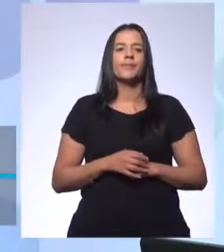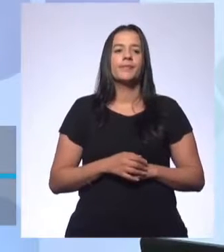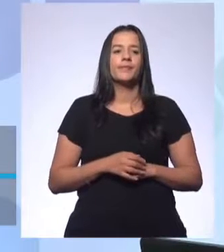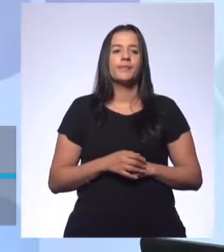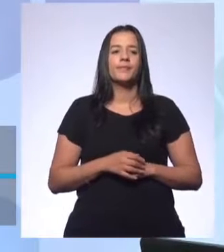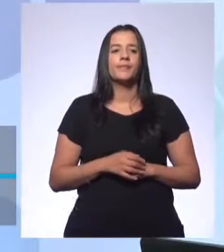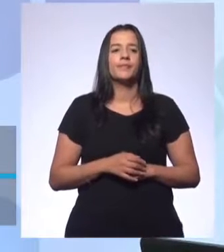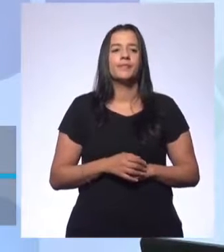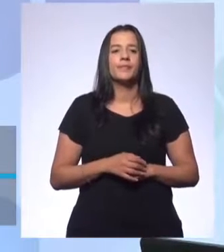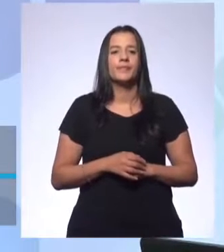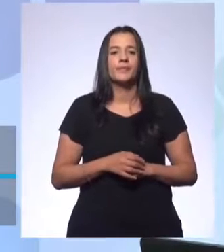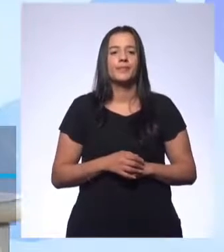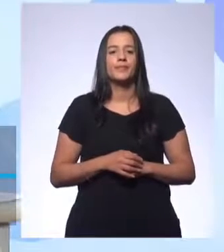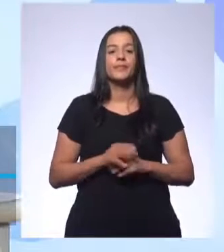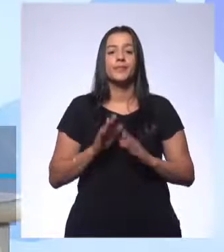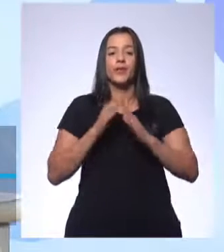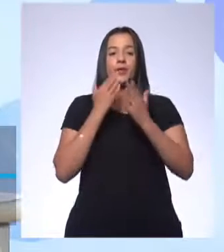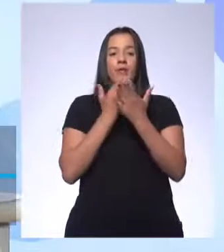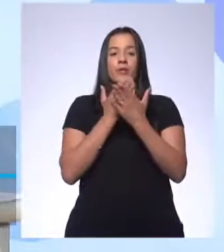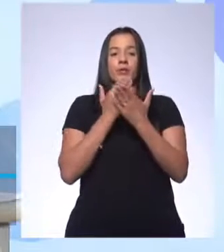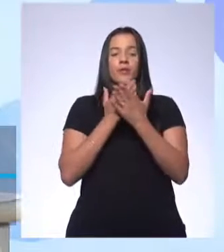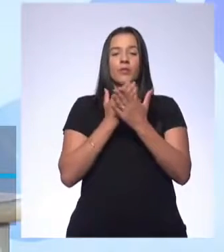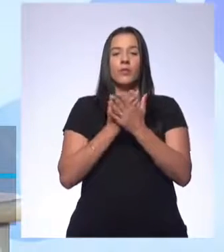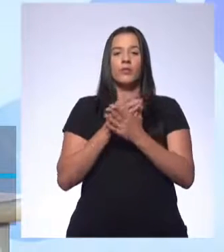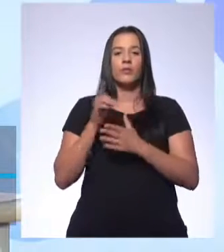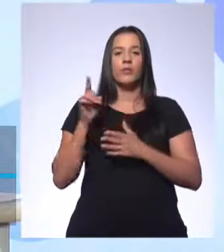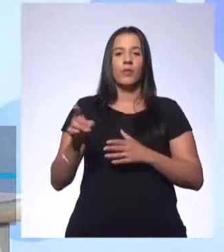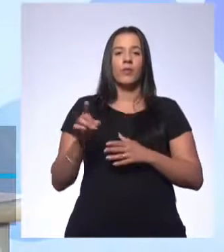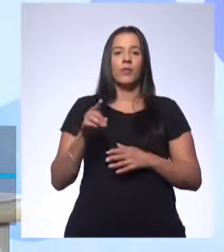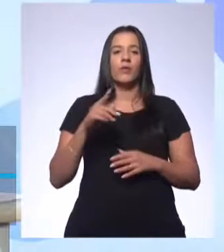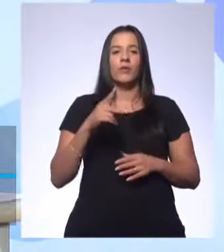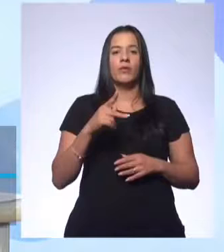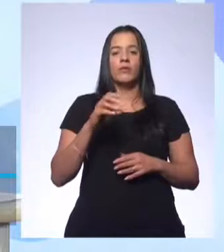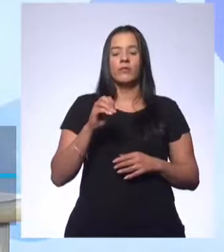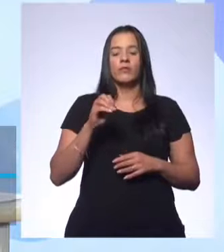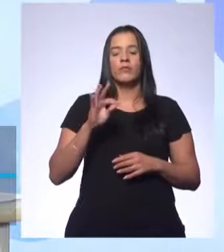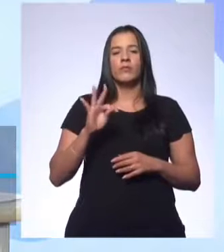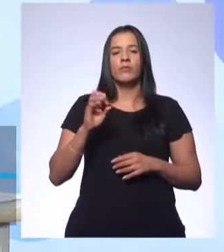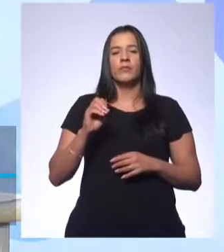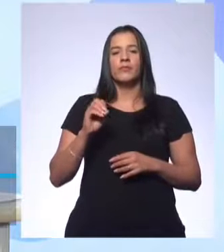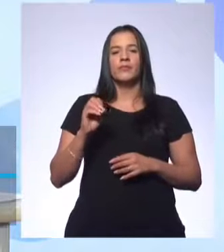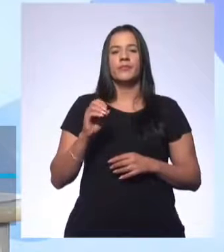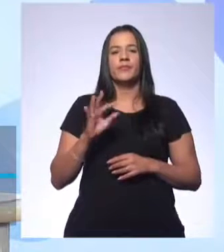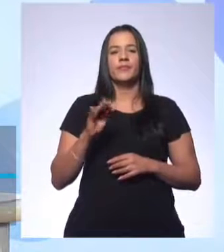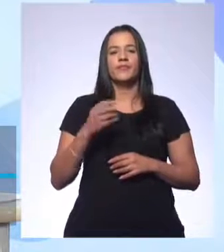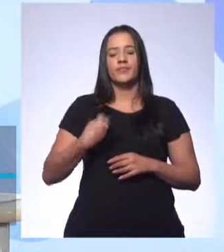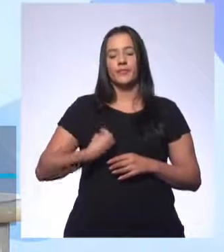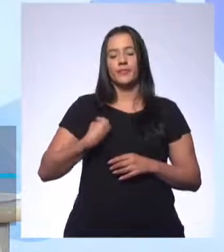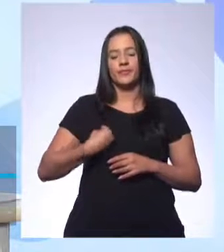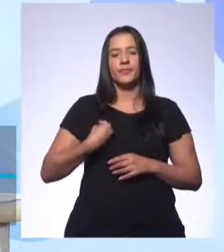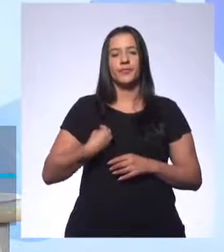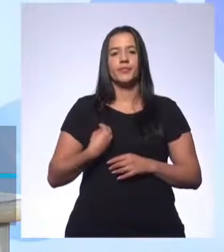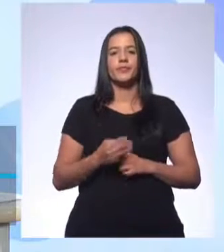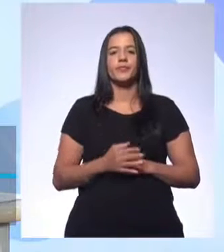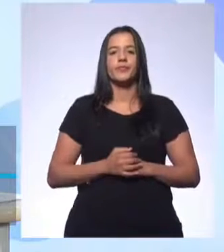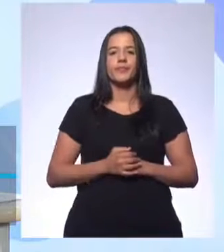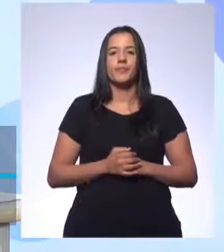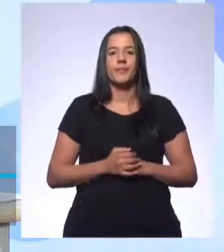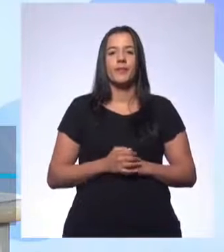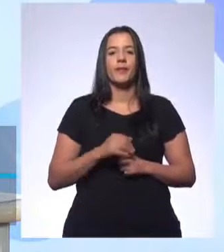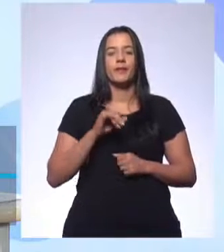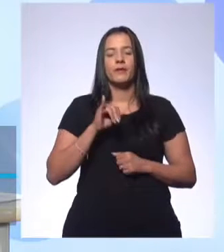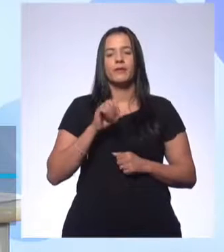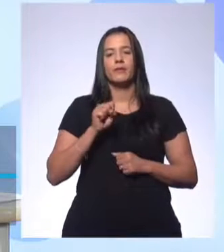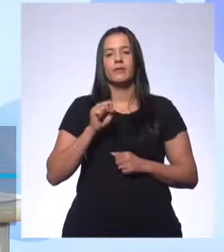Aluno. Escola Estadual Eduardo de Souza, Porto Fernão. Aluna Malu, vida. Aluna